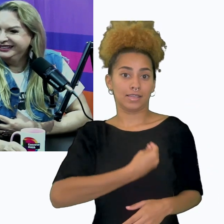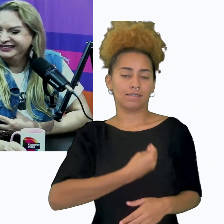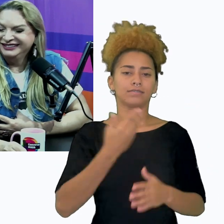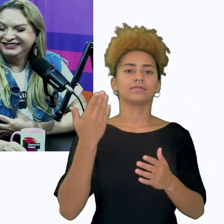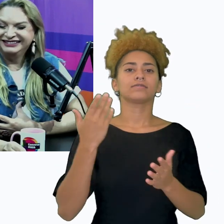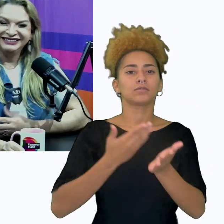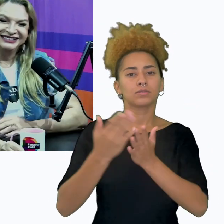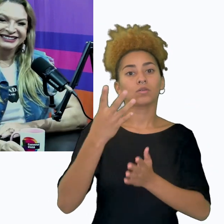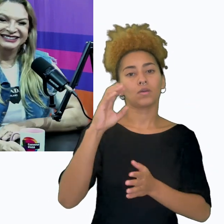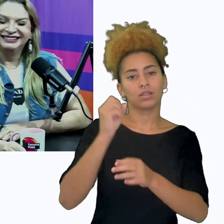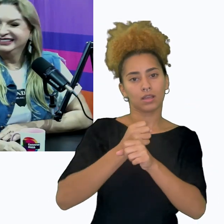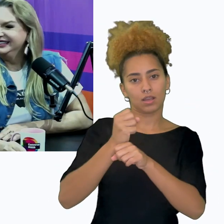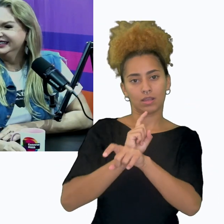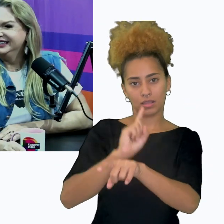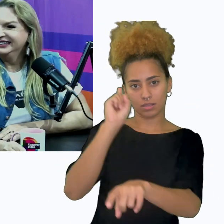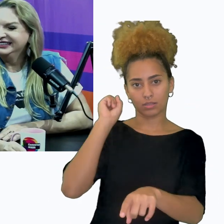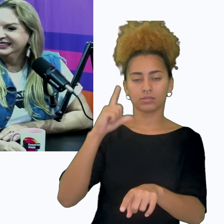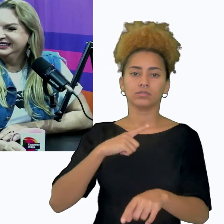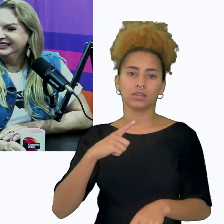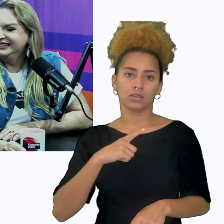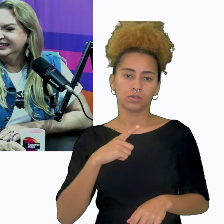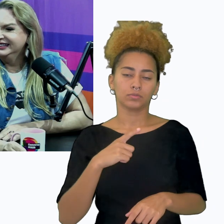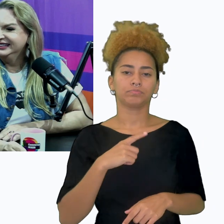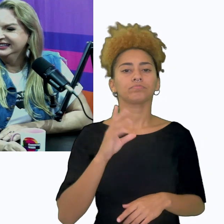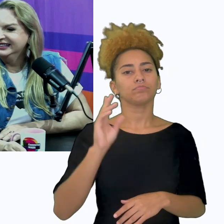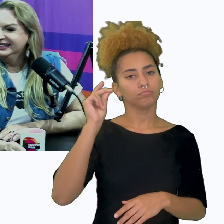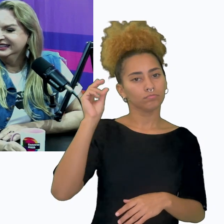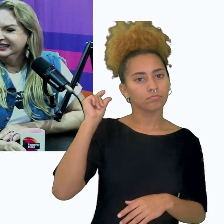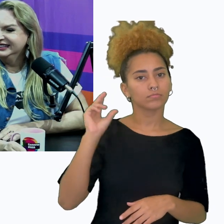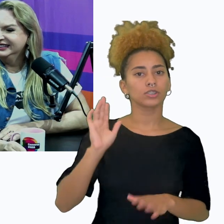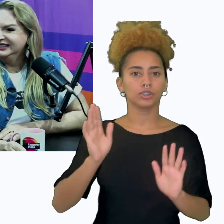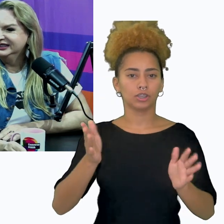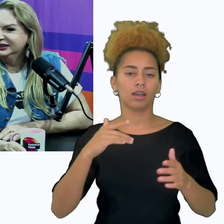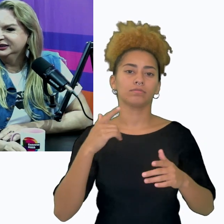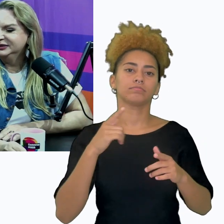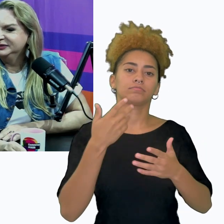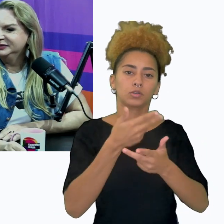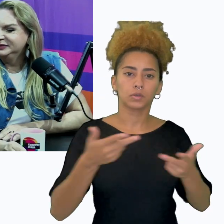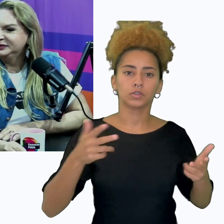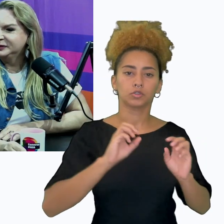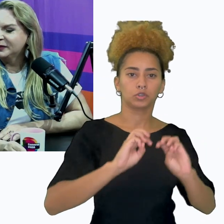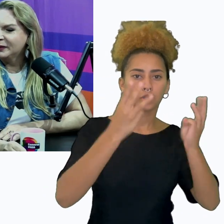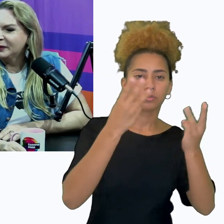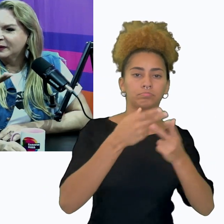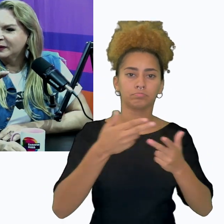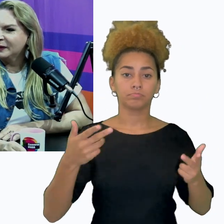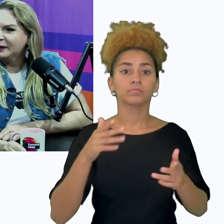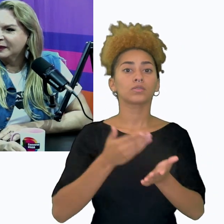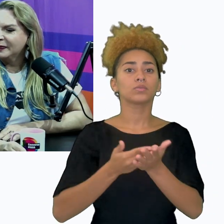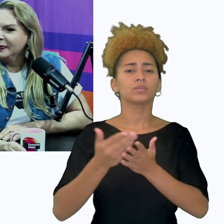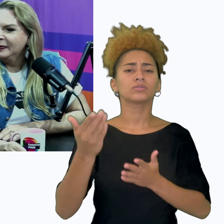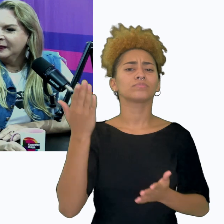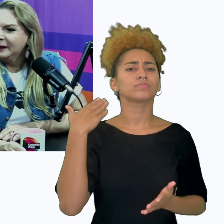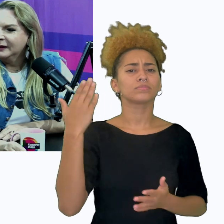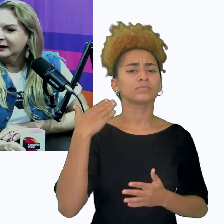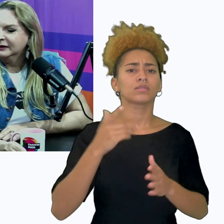Minha vida começou há 40 anos atrás, a minha luta, né? Eu tenho um tempão já de luta, de brincadeira, de luta, de show, de tudo.